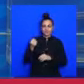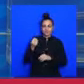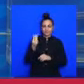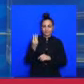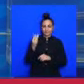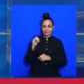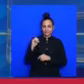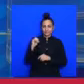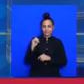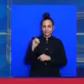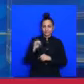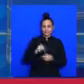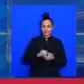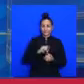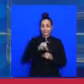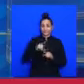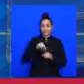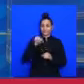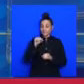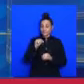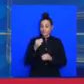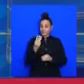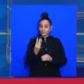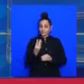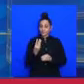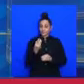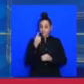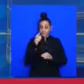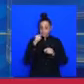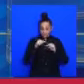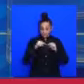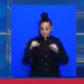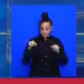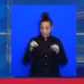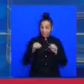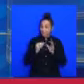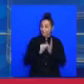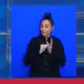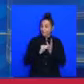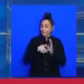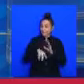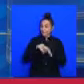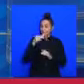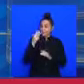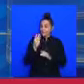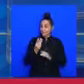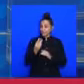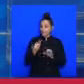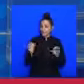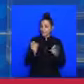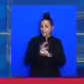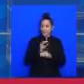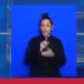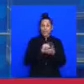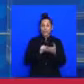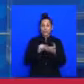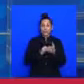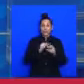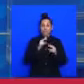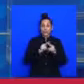Branca 30 foram sorteados três números Ainda faltam três loterias Caixa já pensou